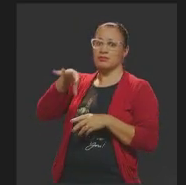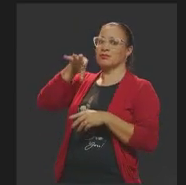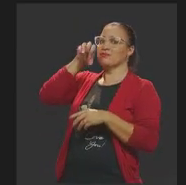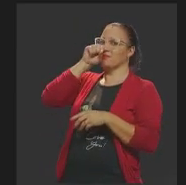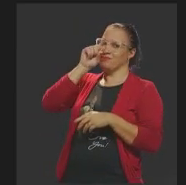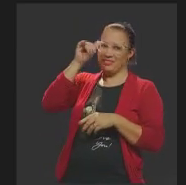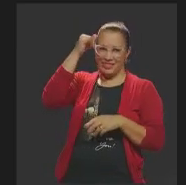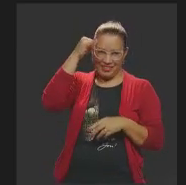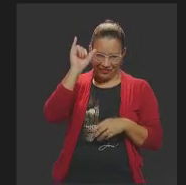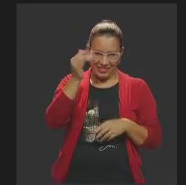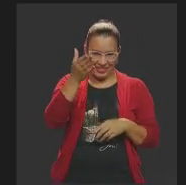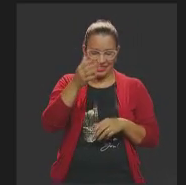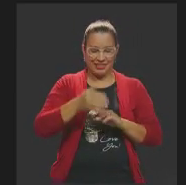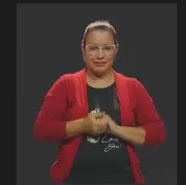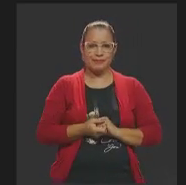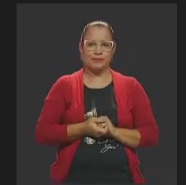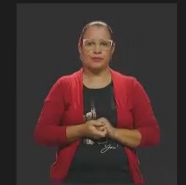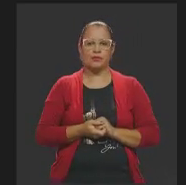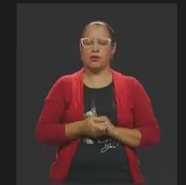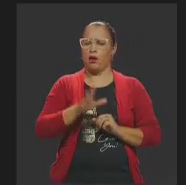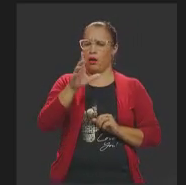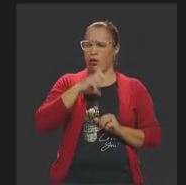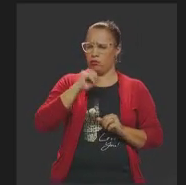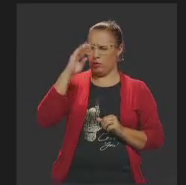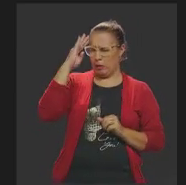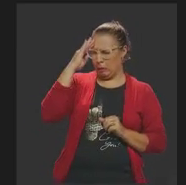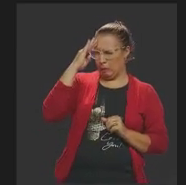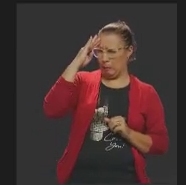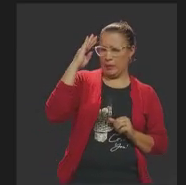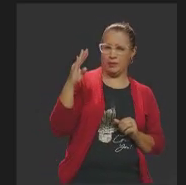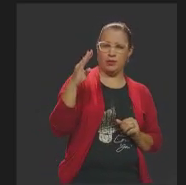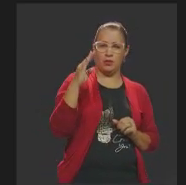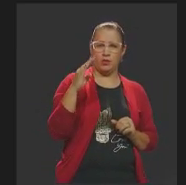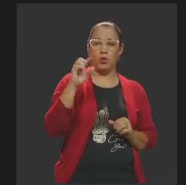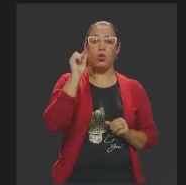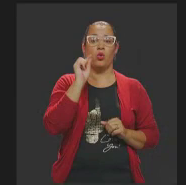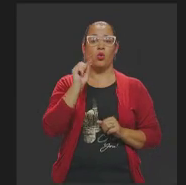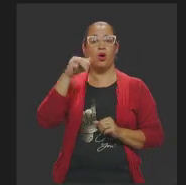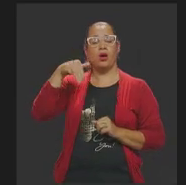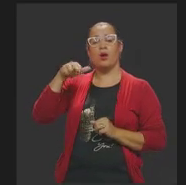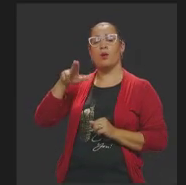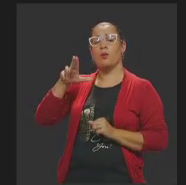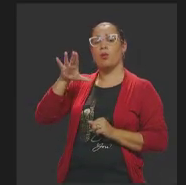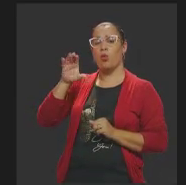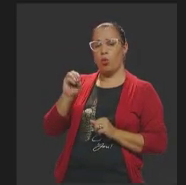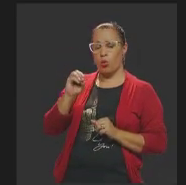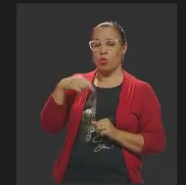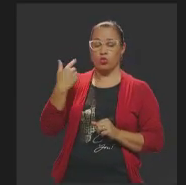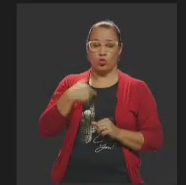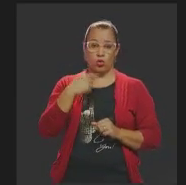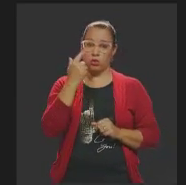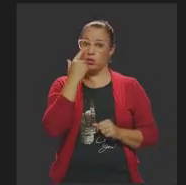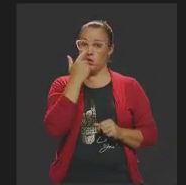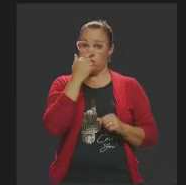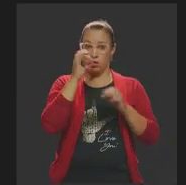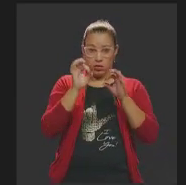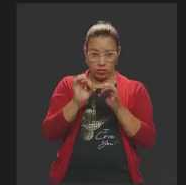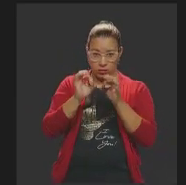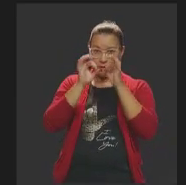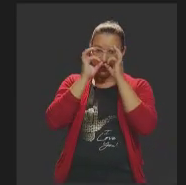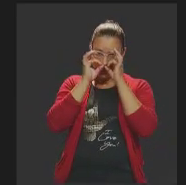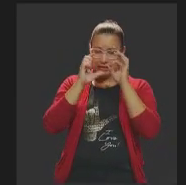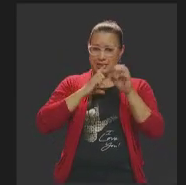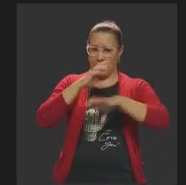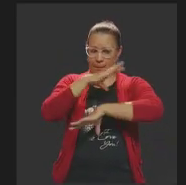dar um destaque aqui nos pontos principais para muco e cílios. Nosso nariz, além dele ter